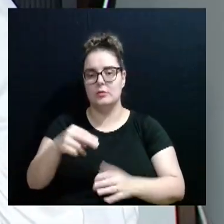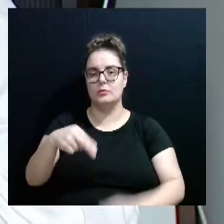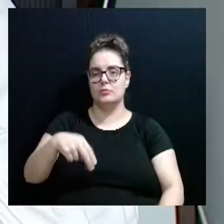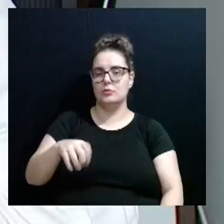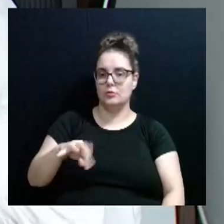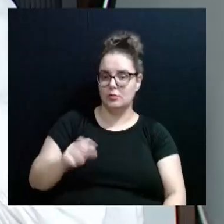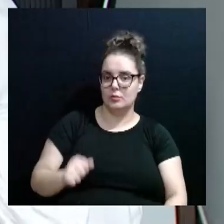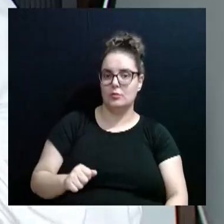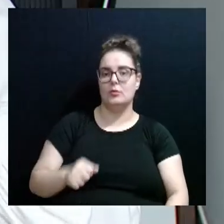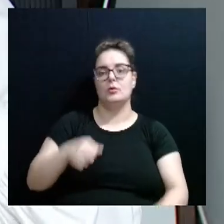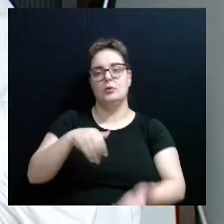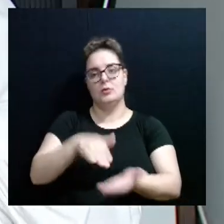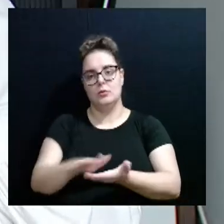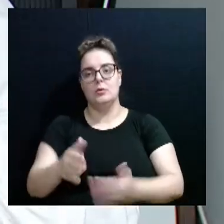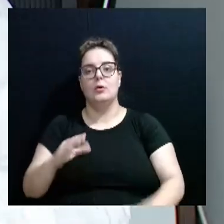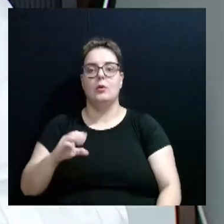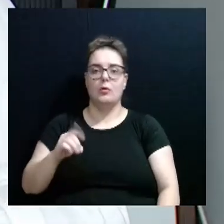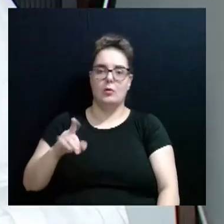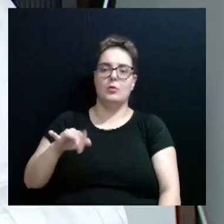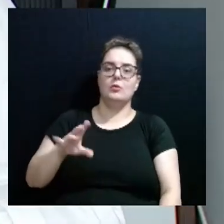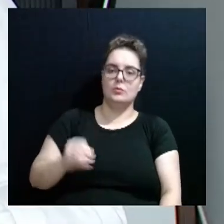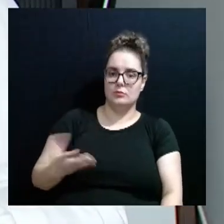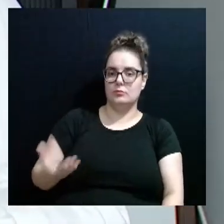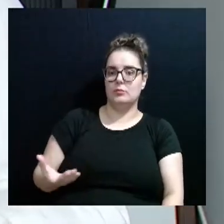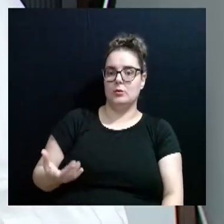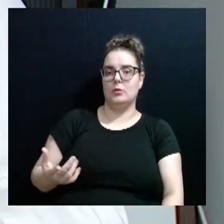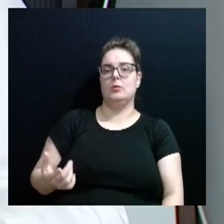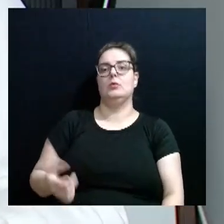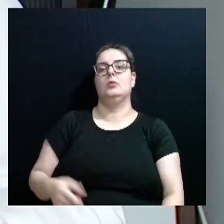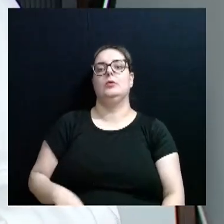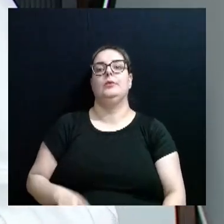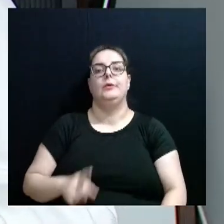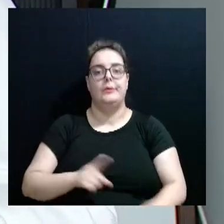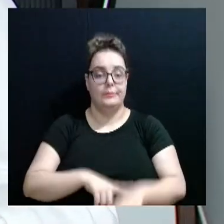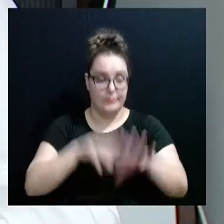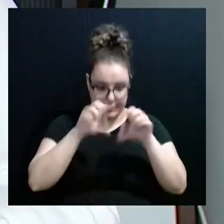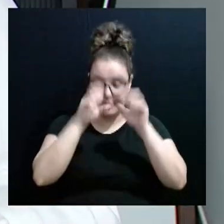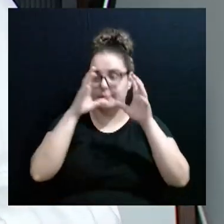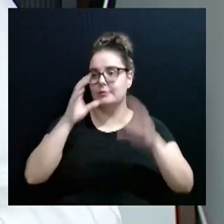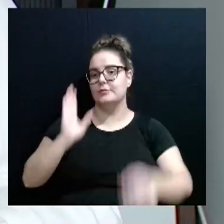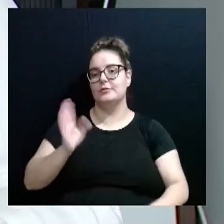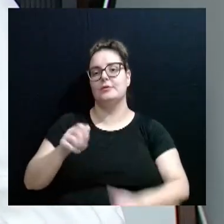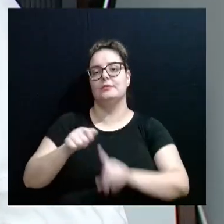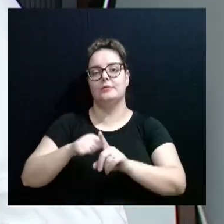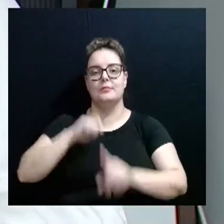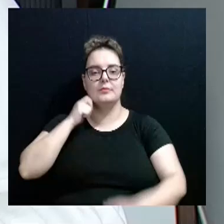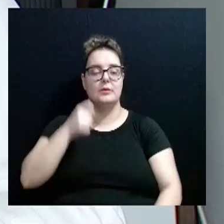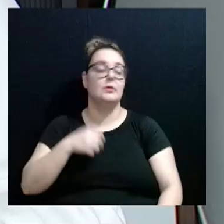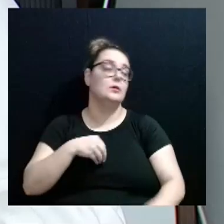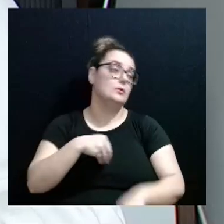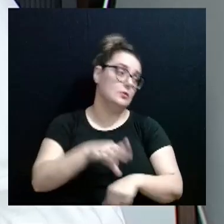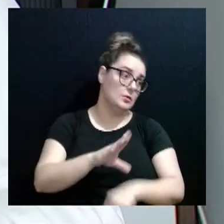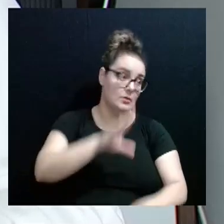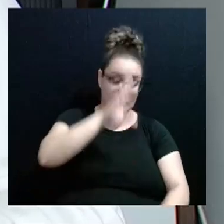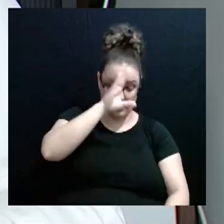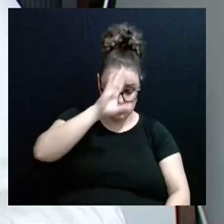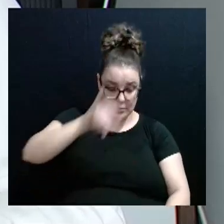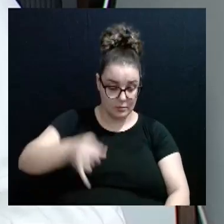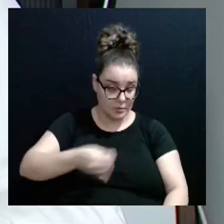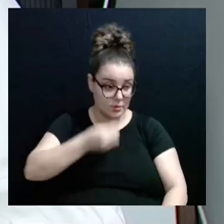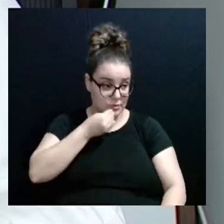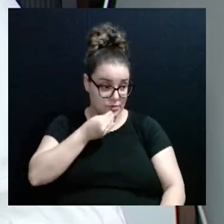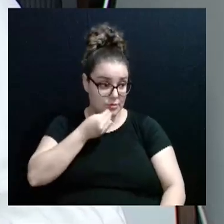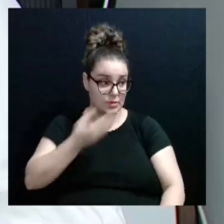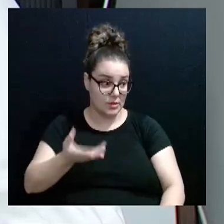códigos. O tempo, assim, a gente piscou, a gente já está em abril, né? Então, a principal dica é aproveitar esse tempo de testes para não ter